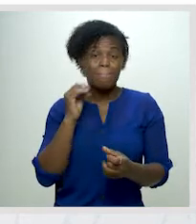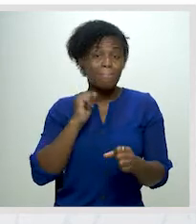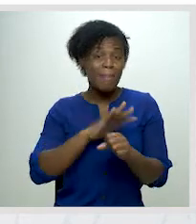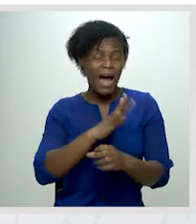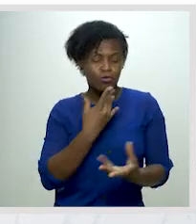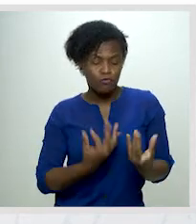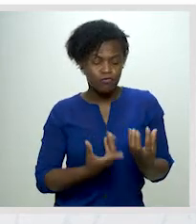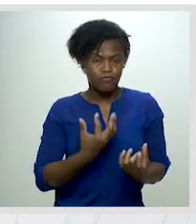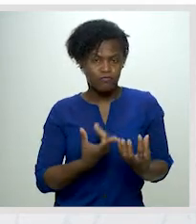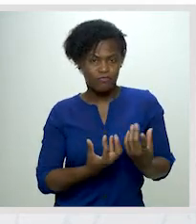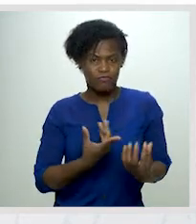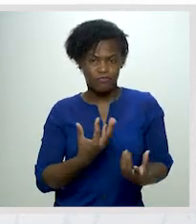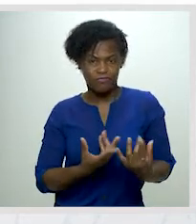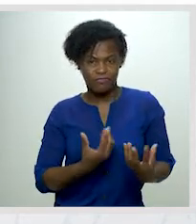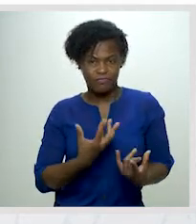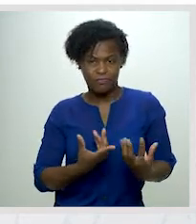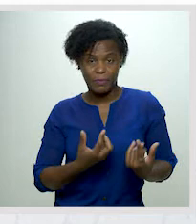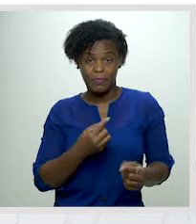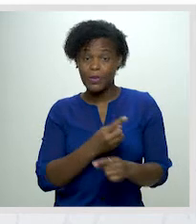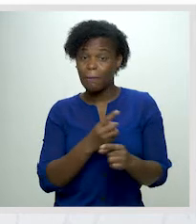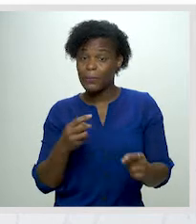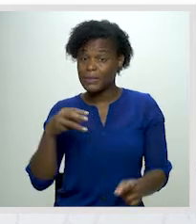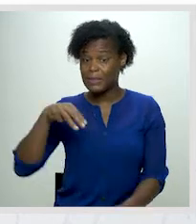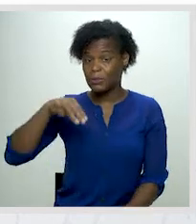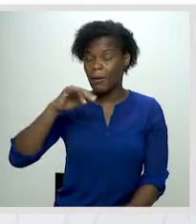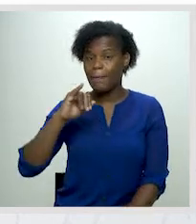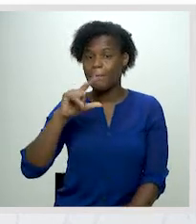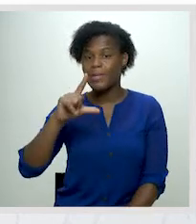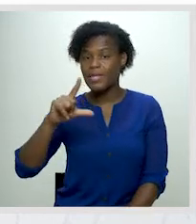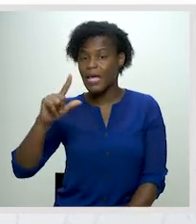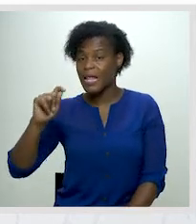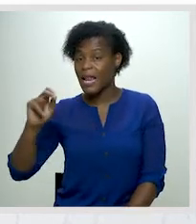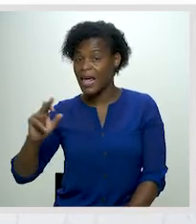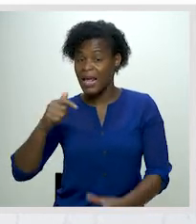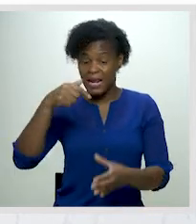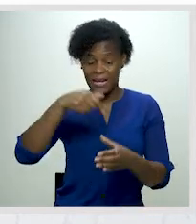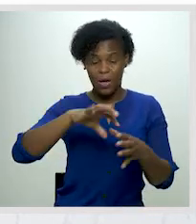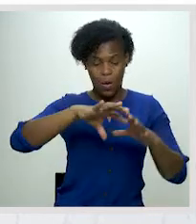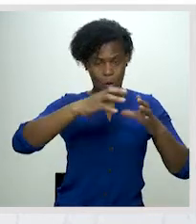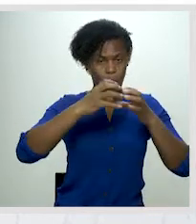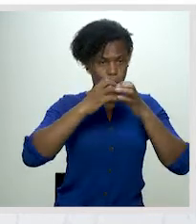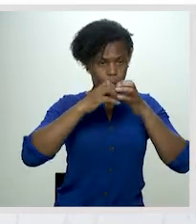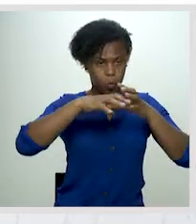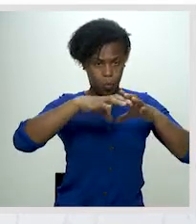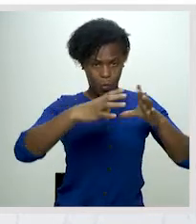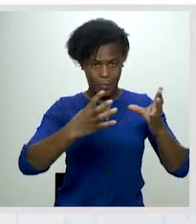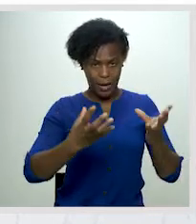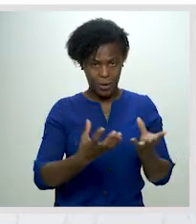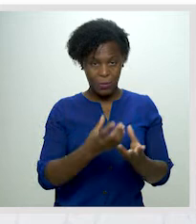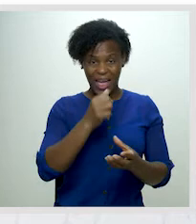em ebulição, a ferver. Então, por isso que Miller introduziu água neste